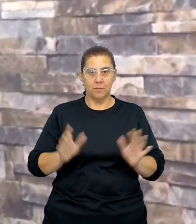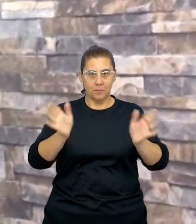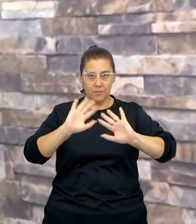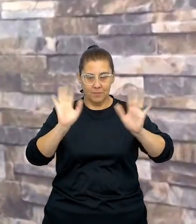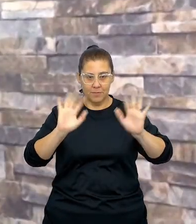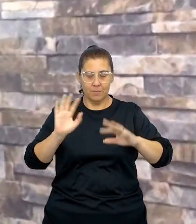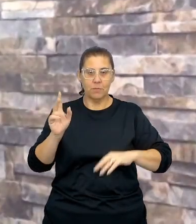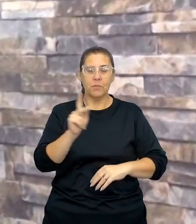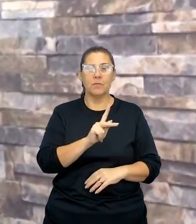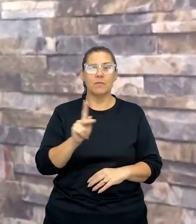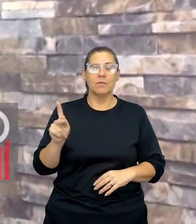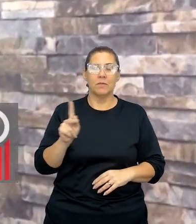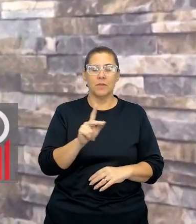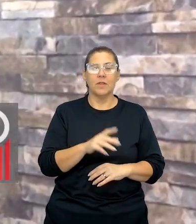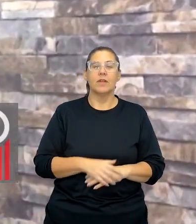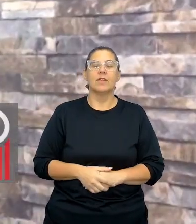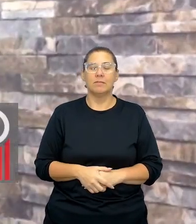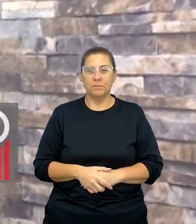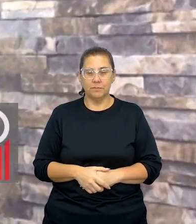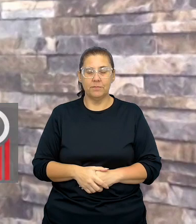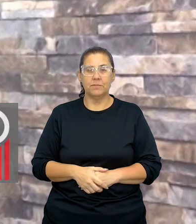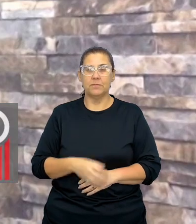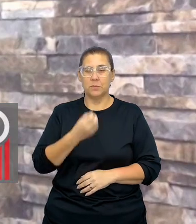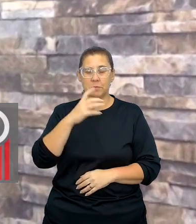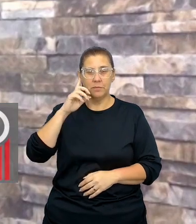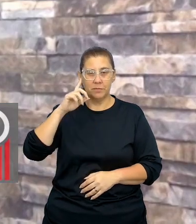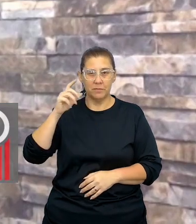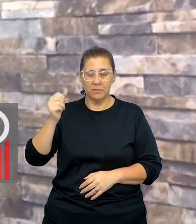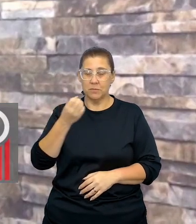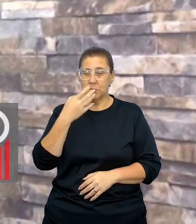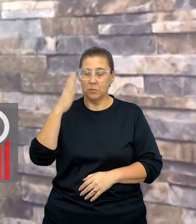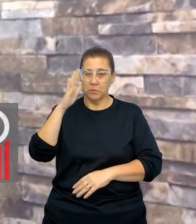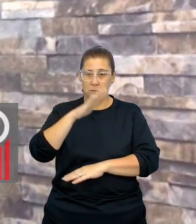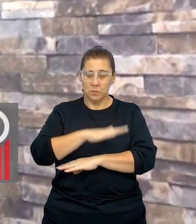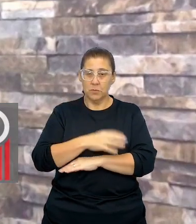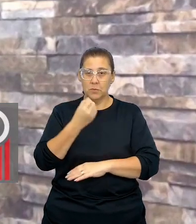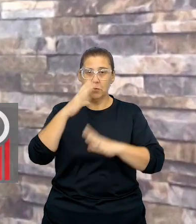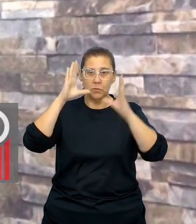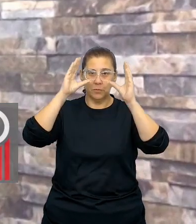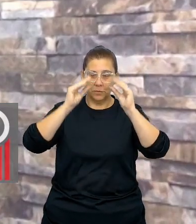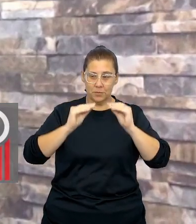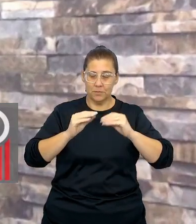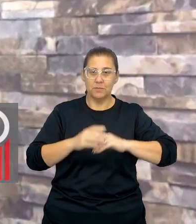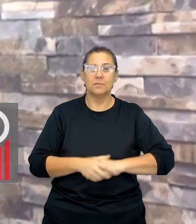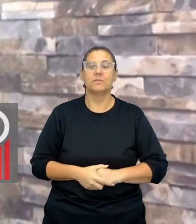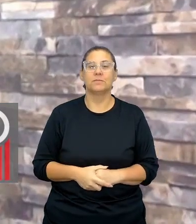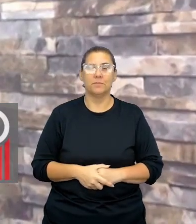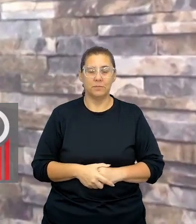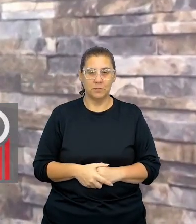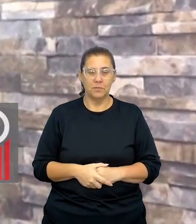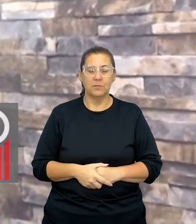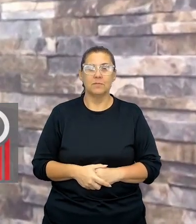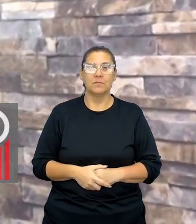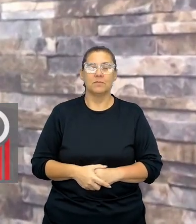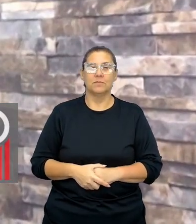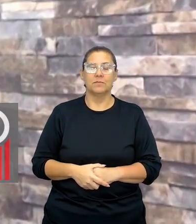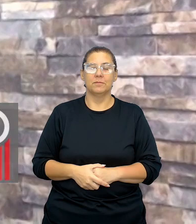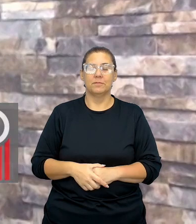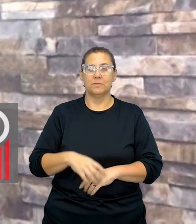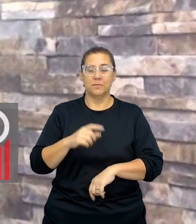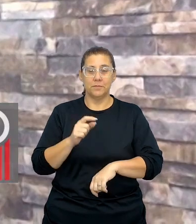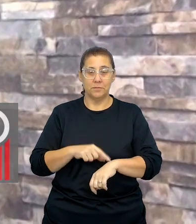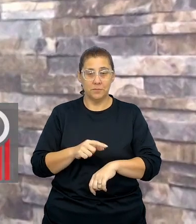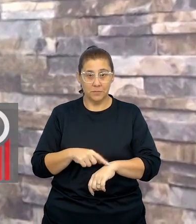Olá, professor. Olá, professora. Bom dia, boa tarde, boa noite, né? Dependendo aí do horário que você está